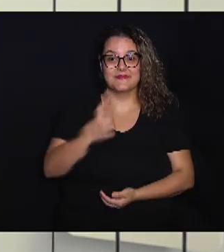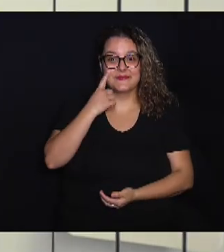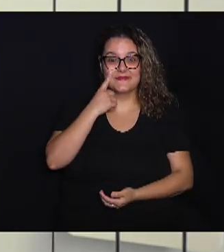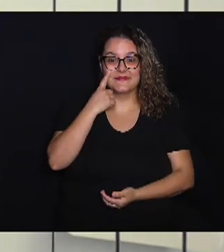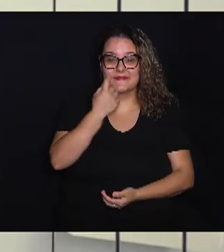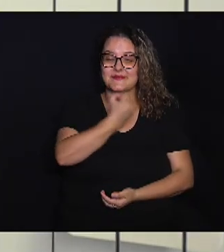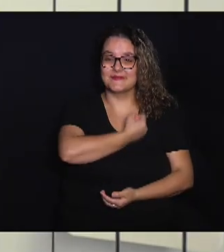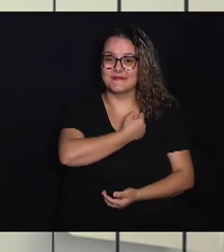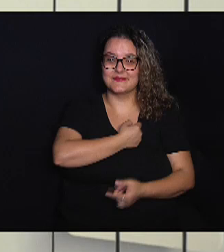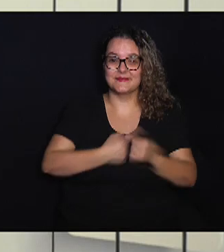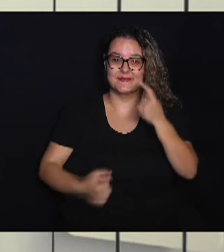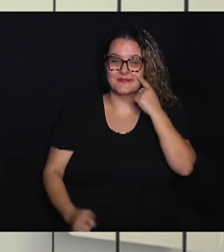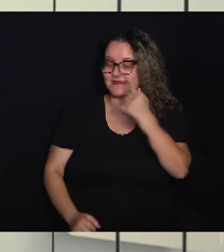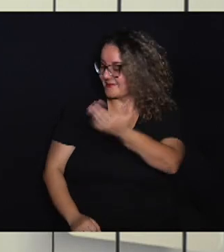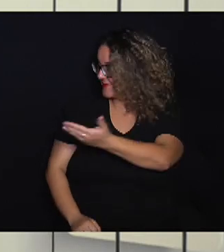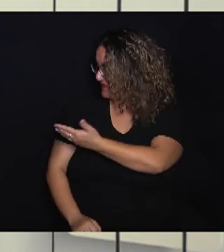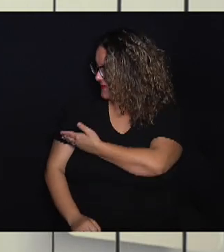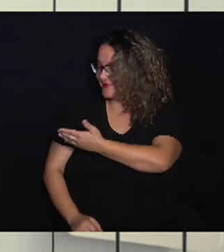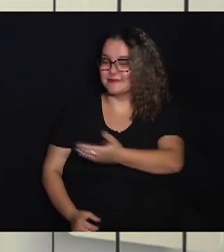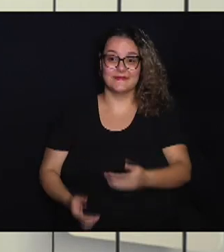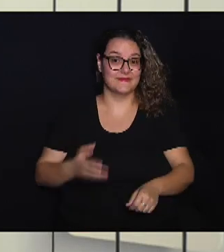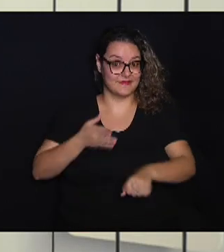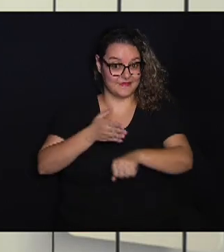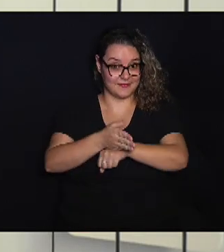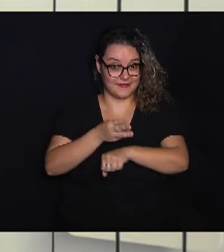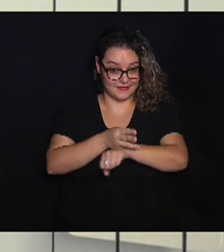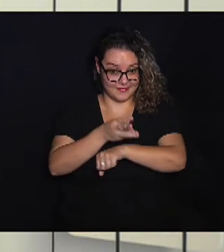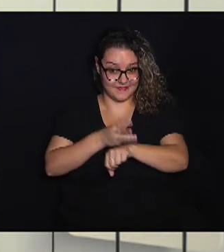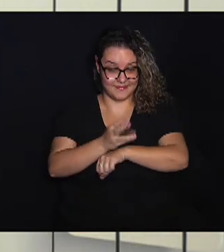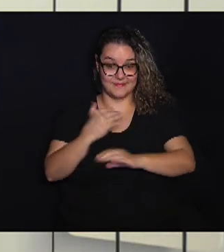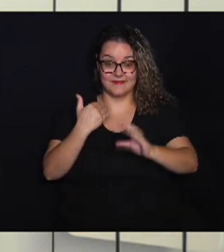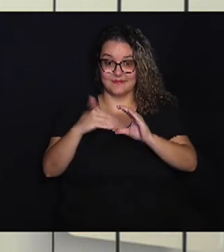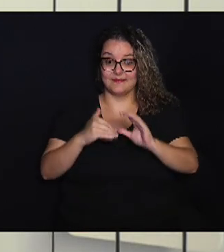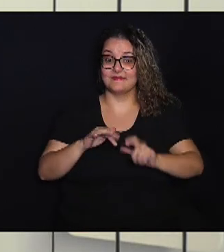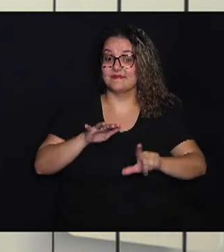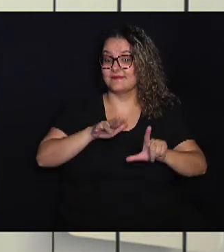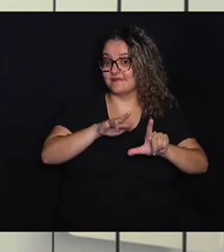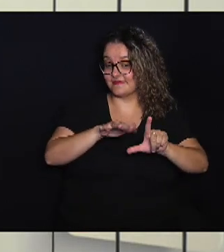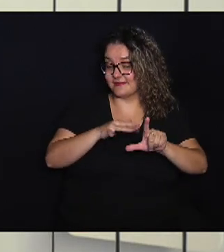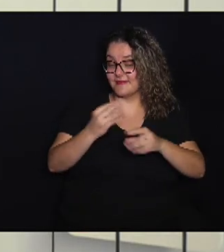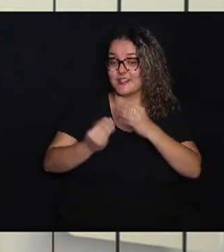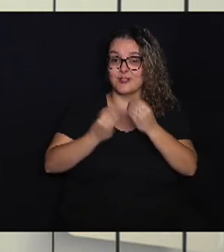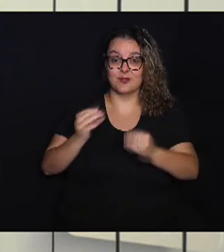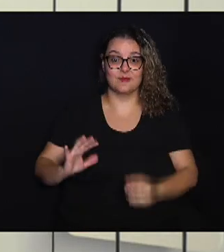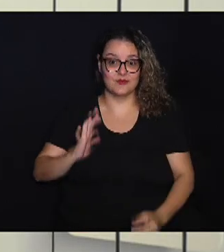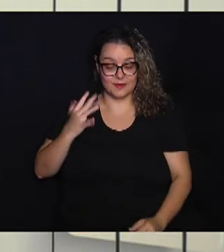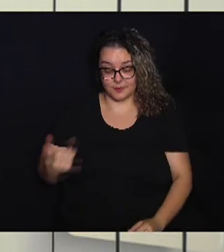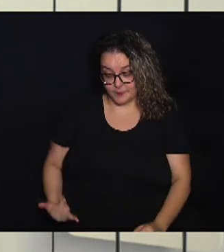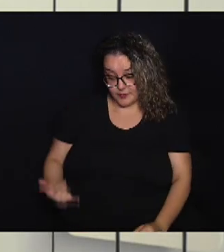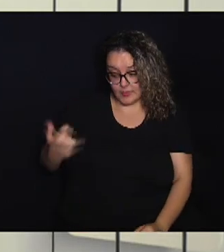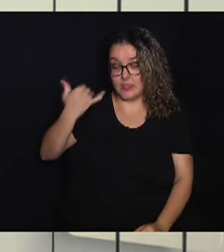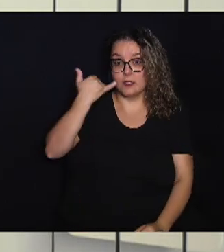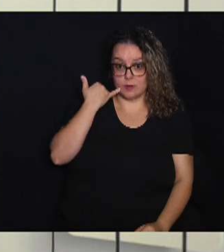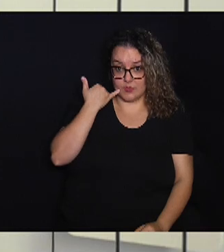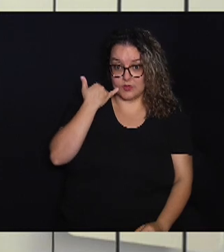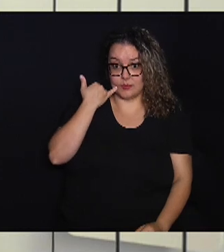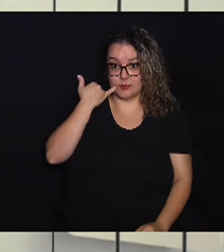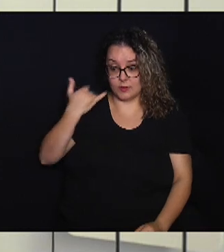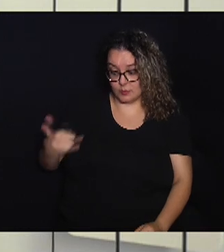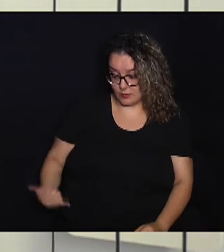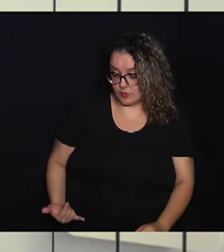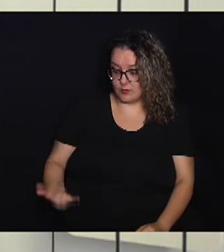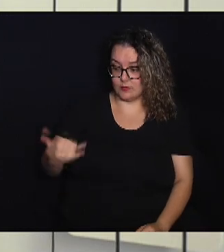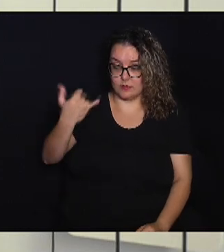978293776. Ou você tem a opção de enviar esta mensagem pelo nosso QR Code. Está com o seu celular aí perto? Pegue o